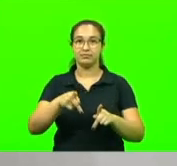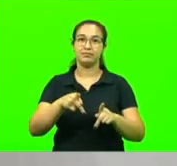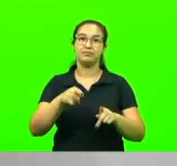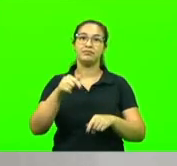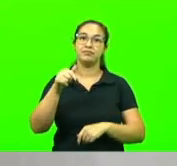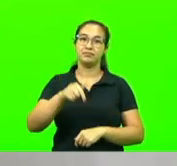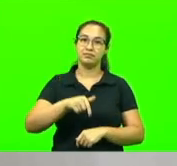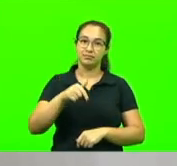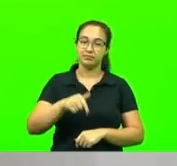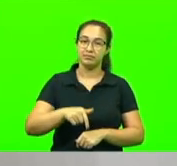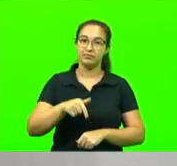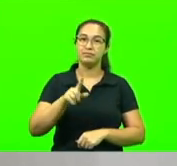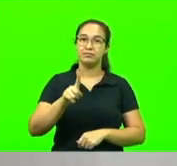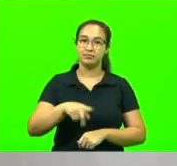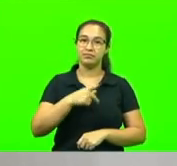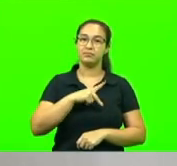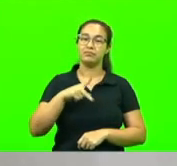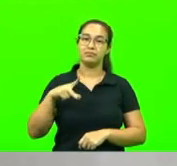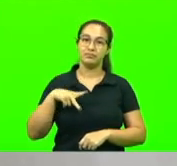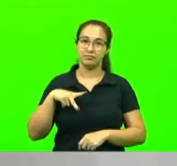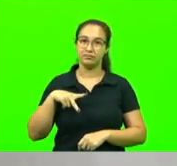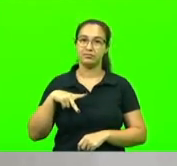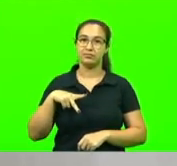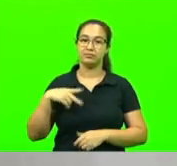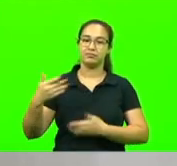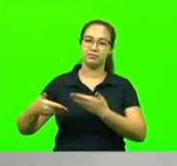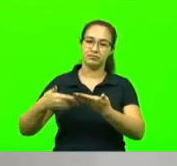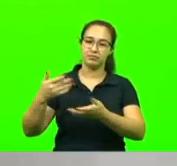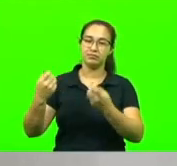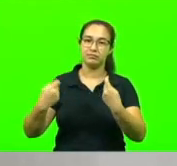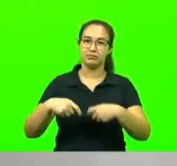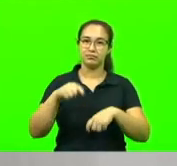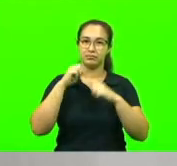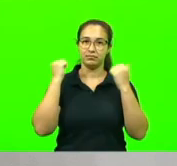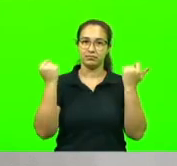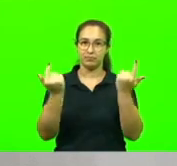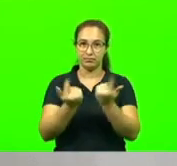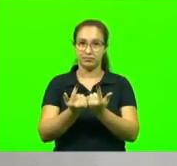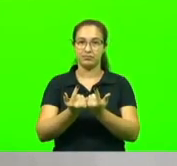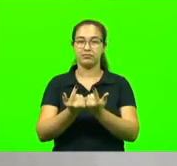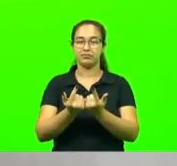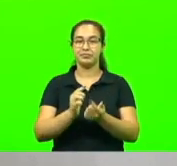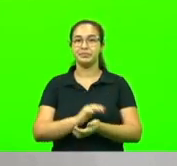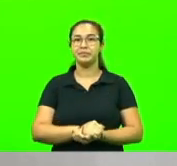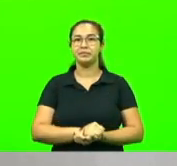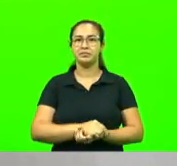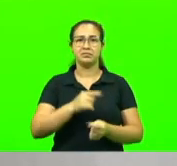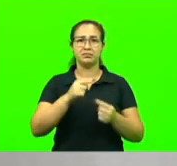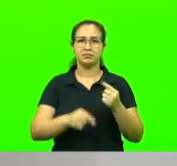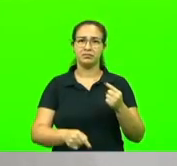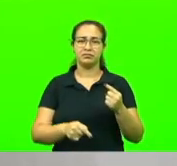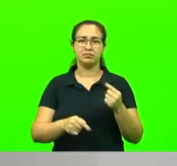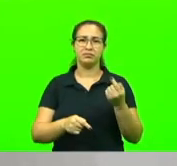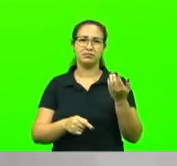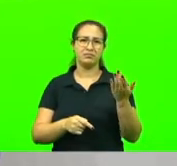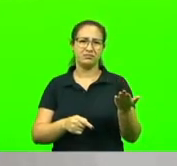compromisso de tramitar nessa casa. E o nosso projeto que desobriga a vacinação em Santa